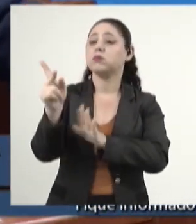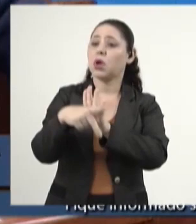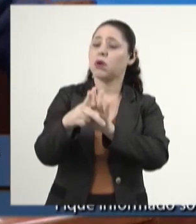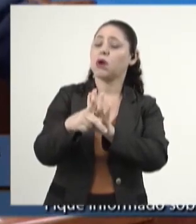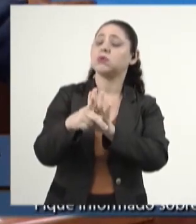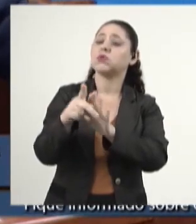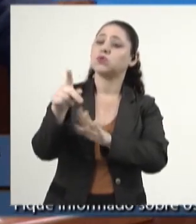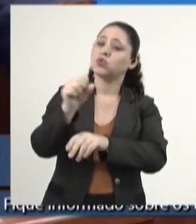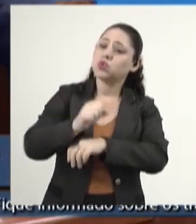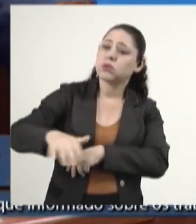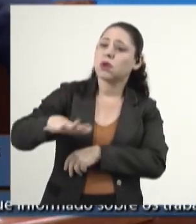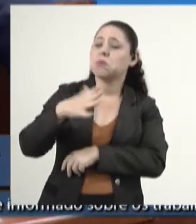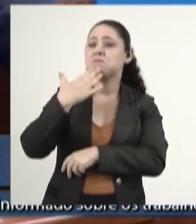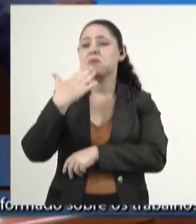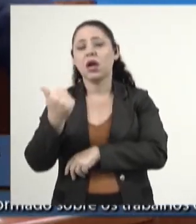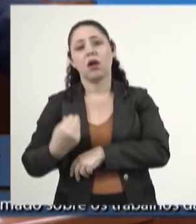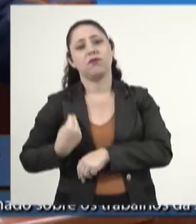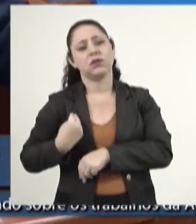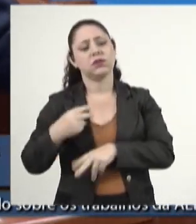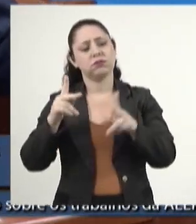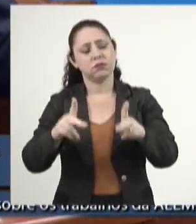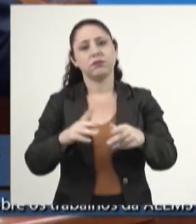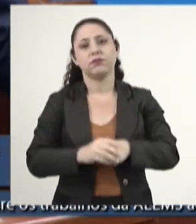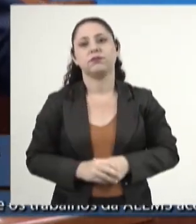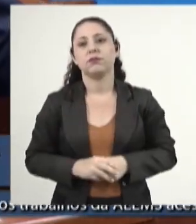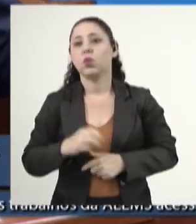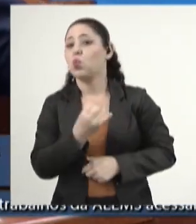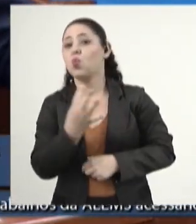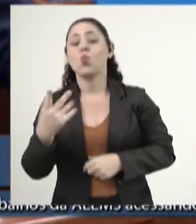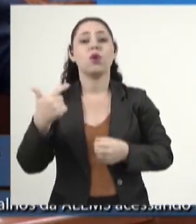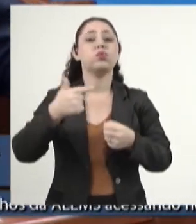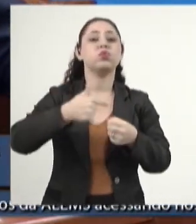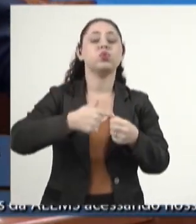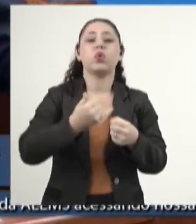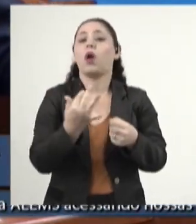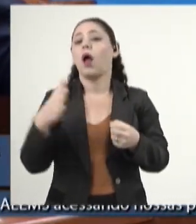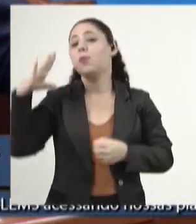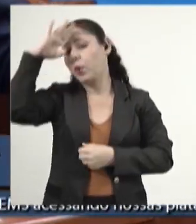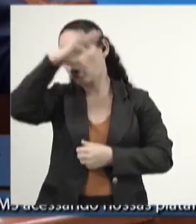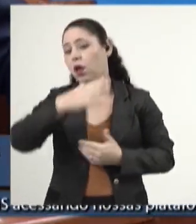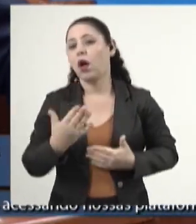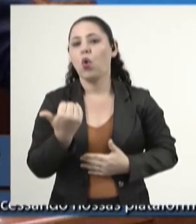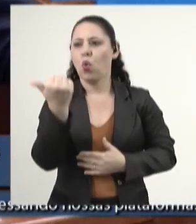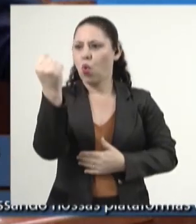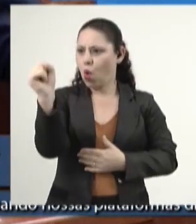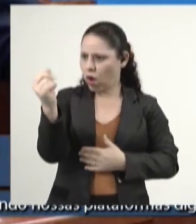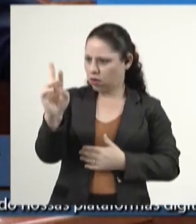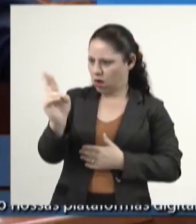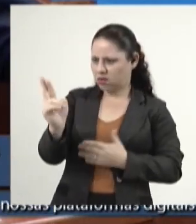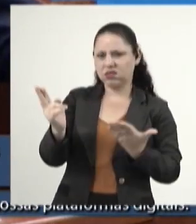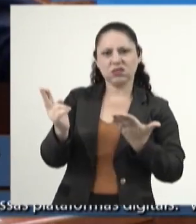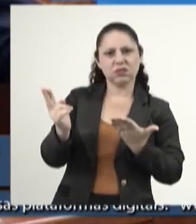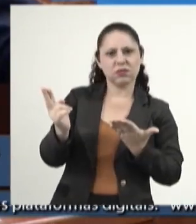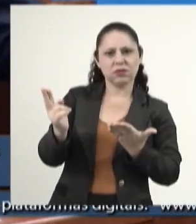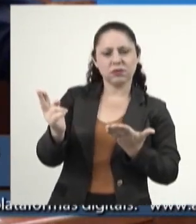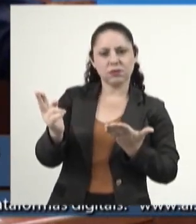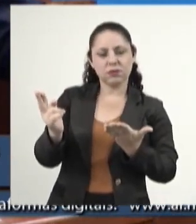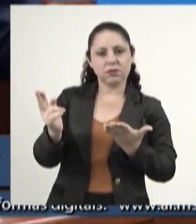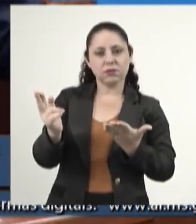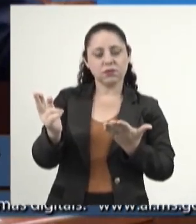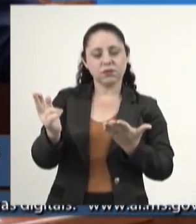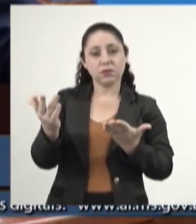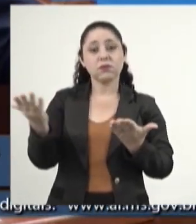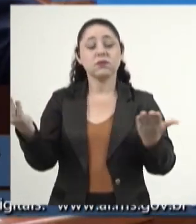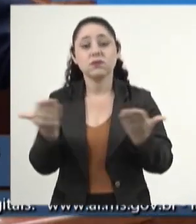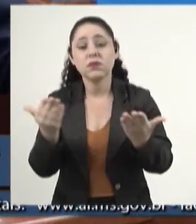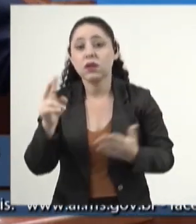que melhoram a vida do povo. Quanto que era a gasolina no governo Bolsonaro? Oito reais. Quanto